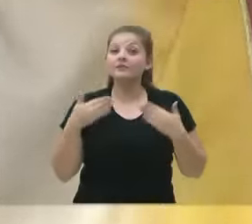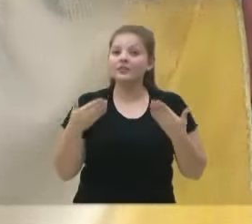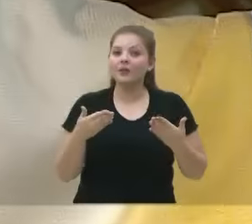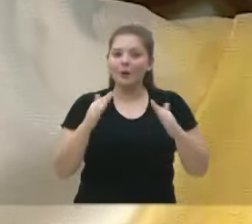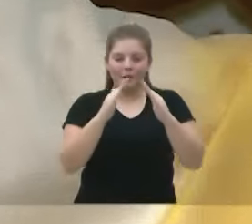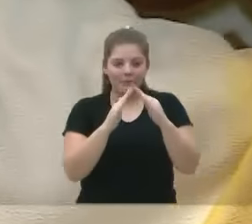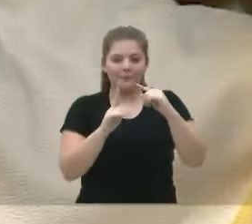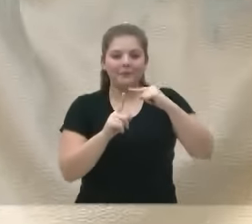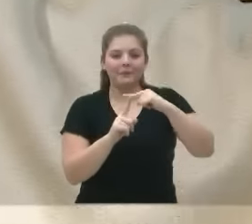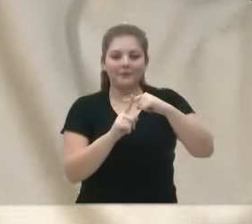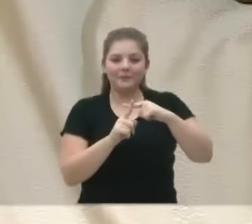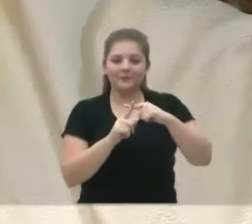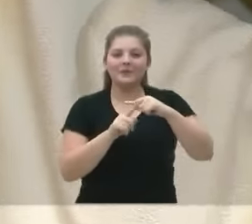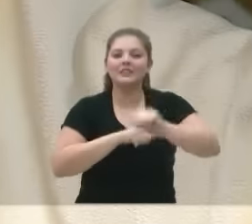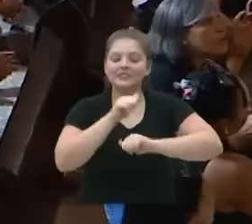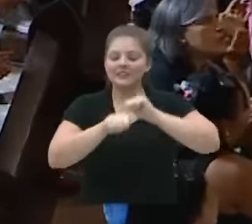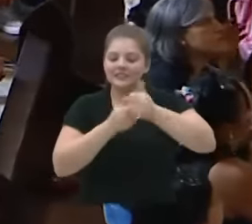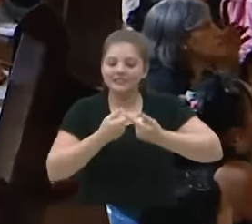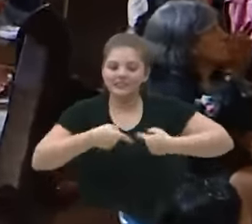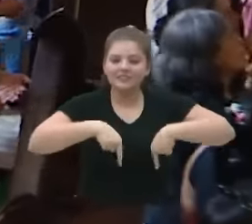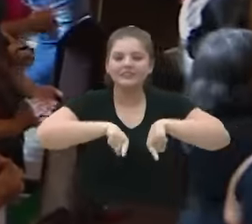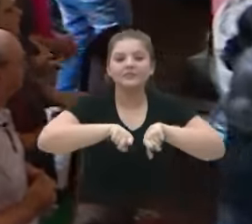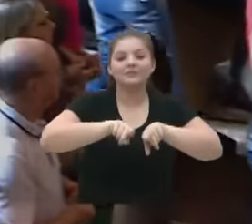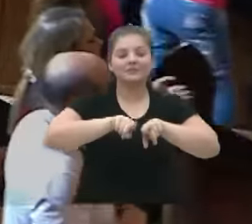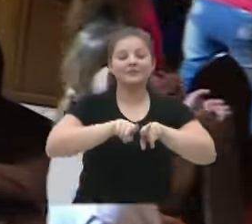igreja renovada, cantemos!